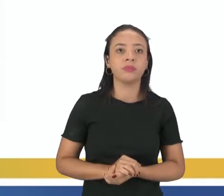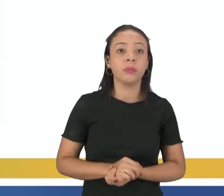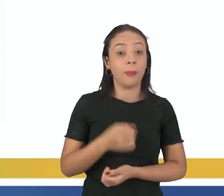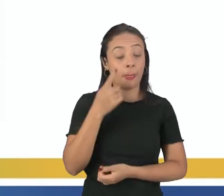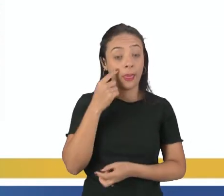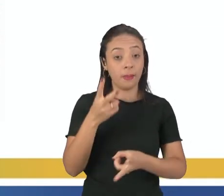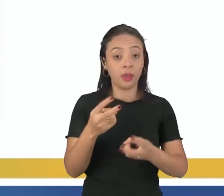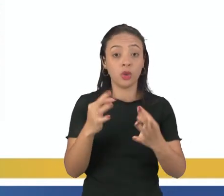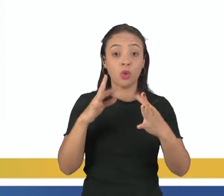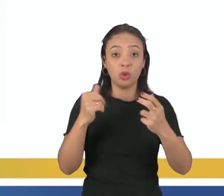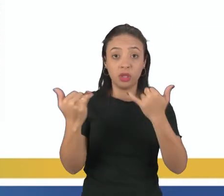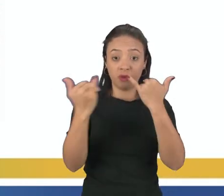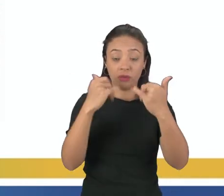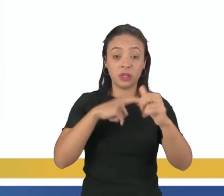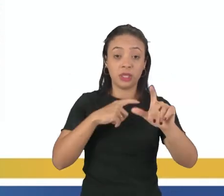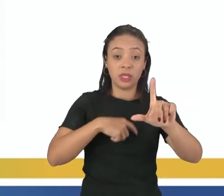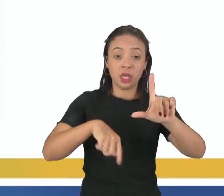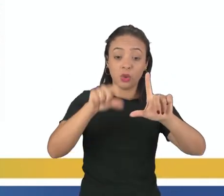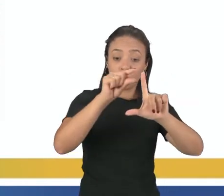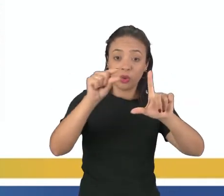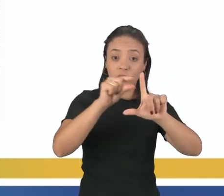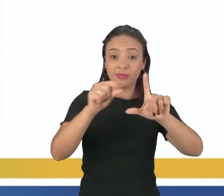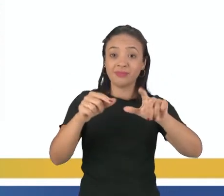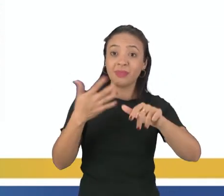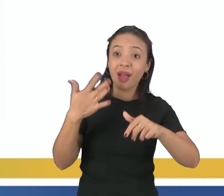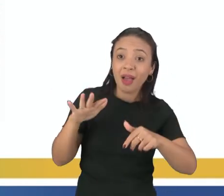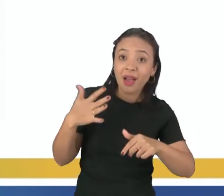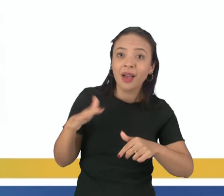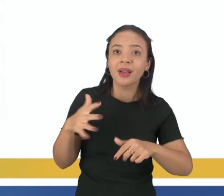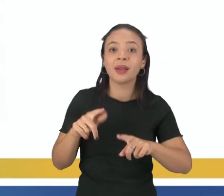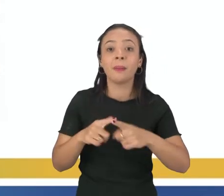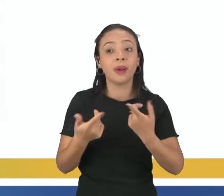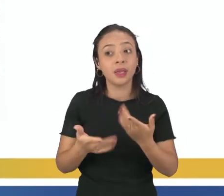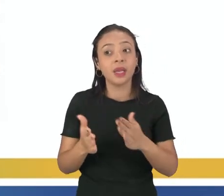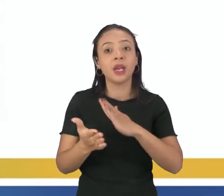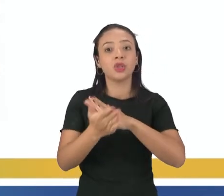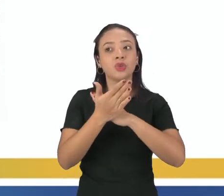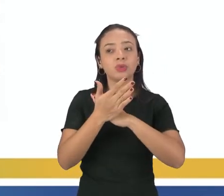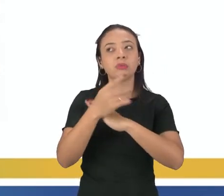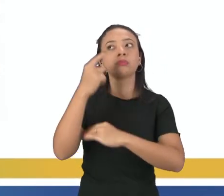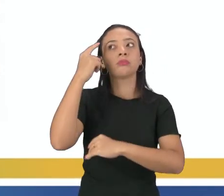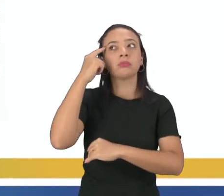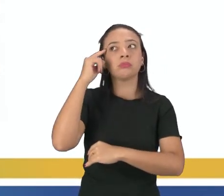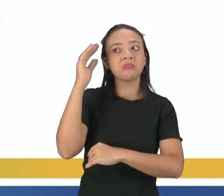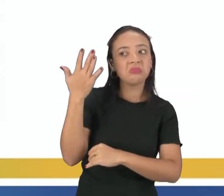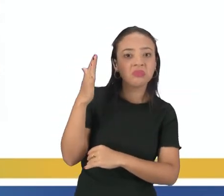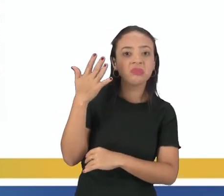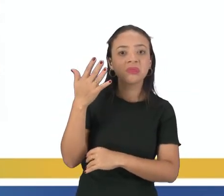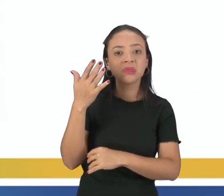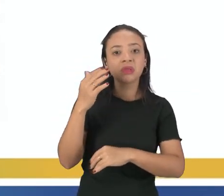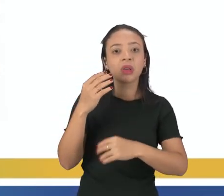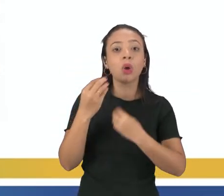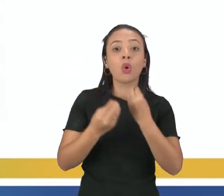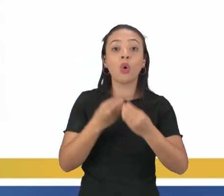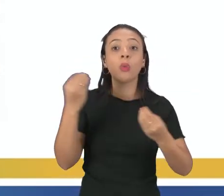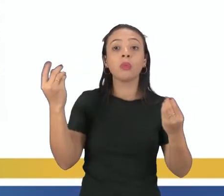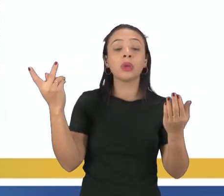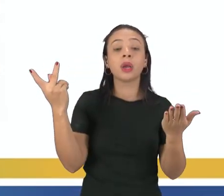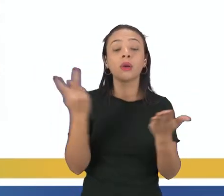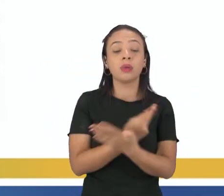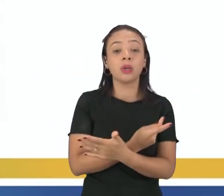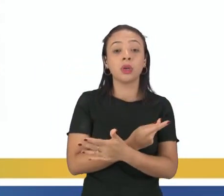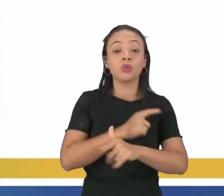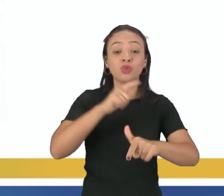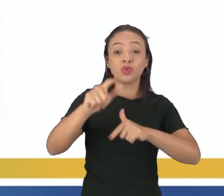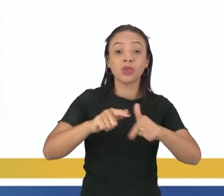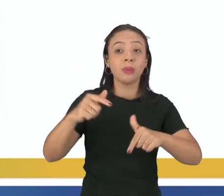informações que retiramos do gráfico são aproximadas, mas servem para nos dar uma ideia razoável sobre a distribuição dos empregos no setor do